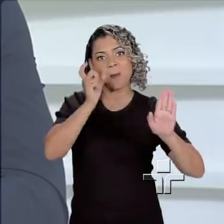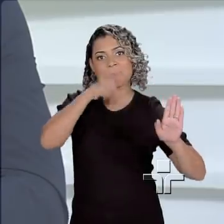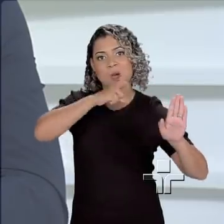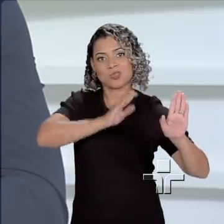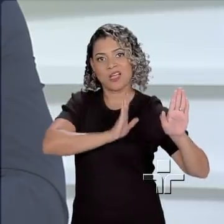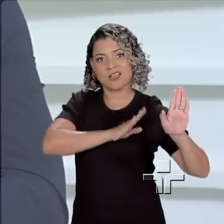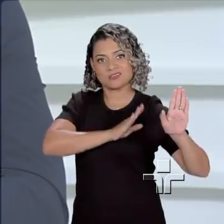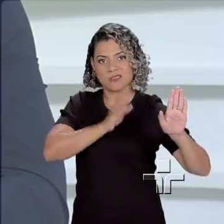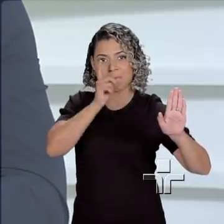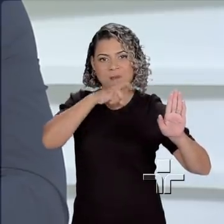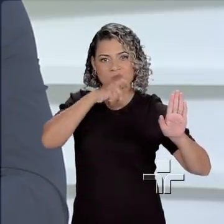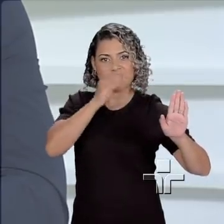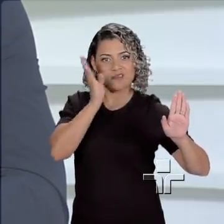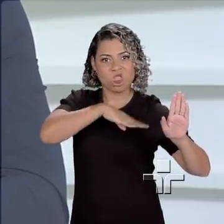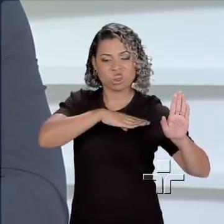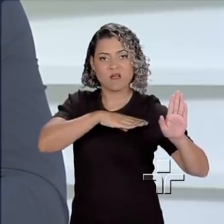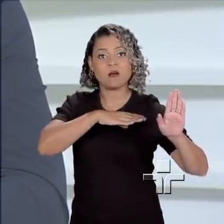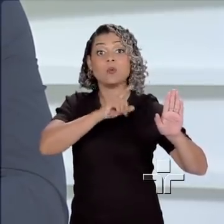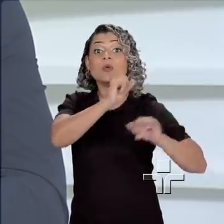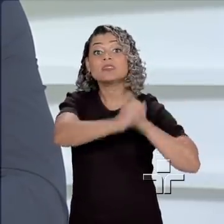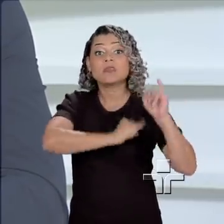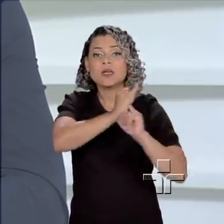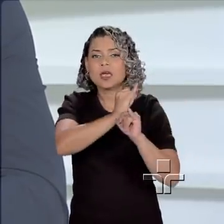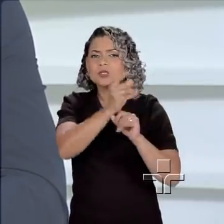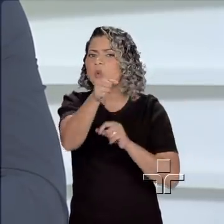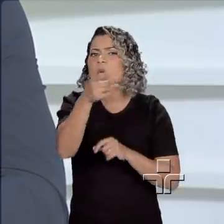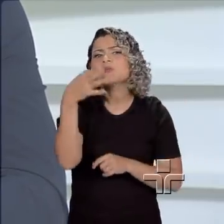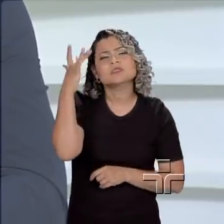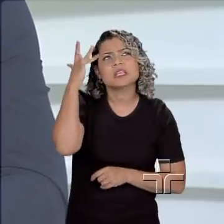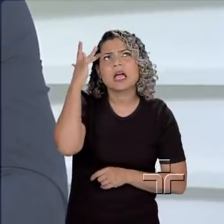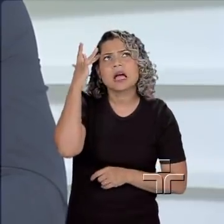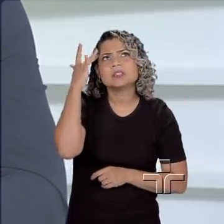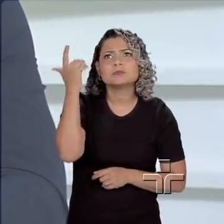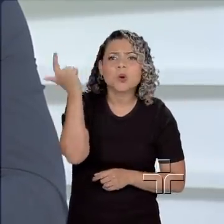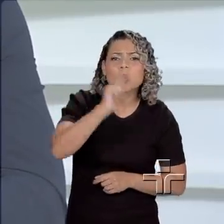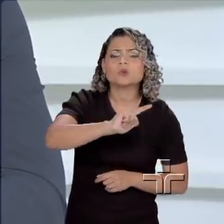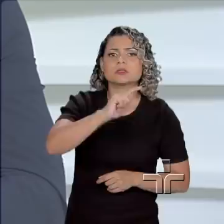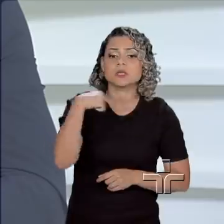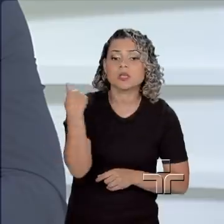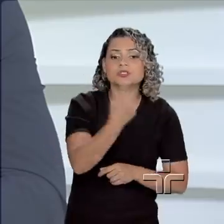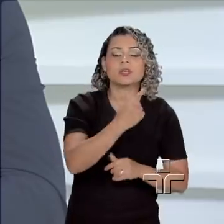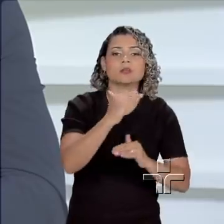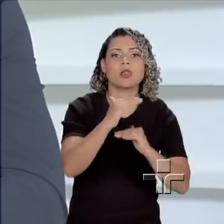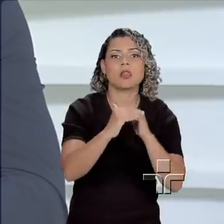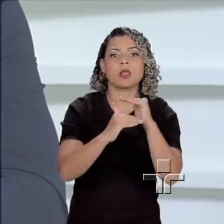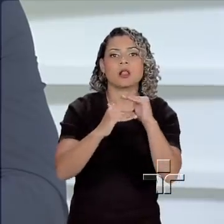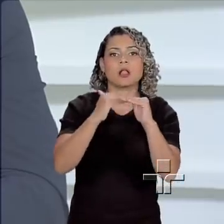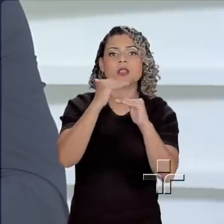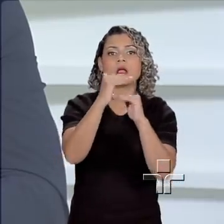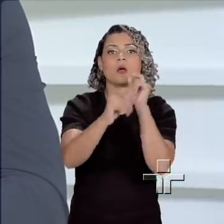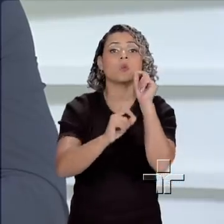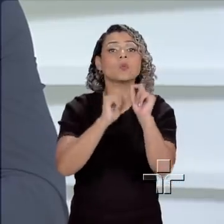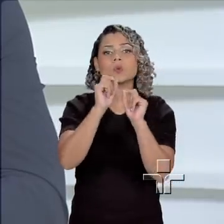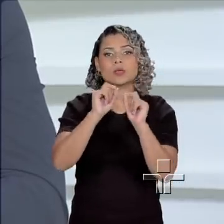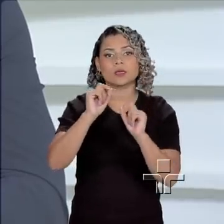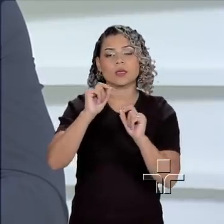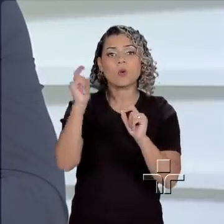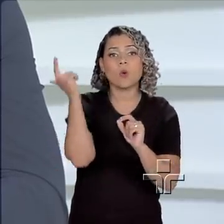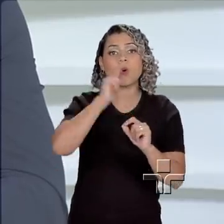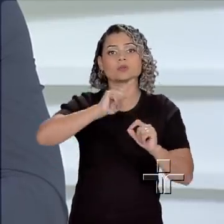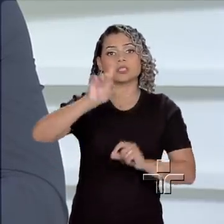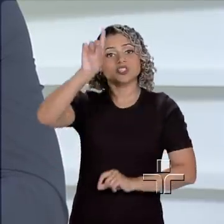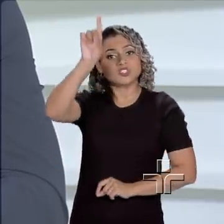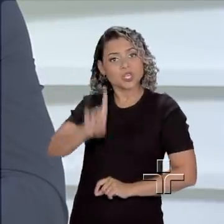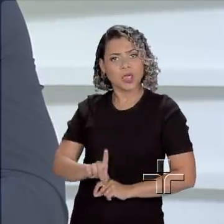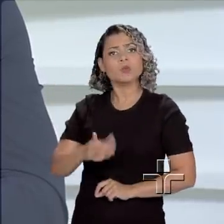o que o senhor acha disso e como que a gente vai passar agora a lidar com a questão do direito que eu posso expor as